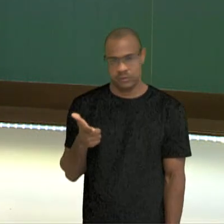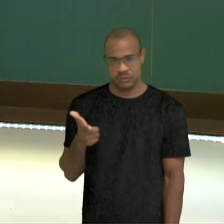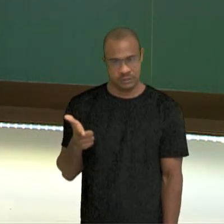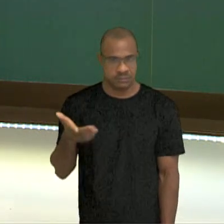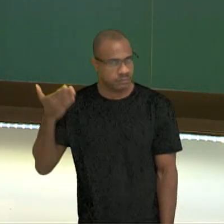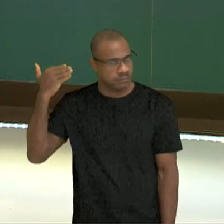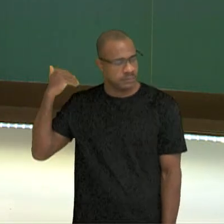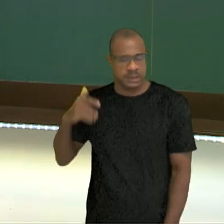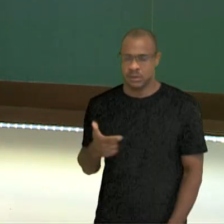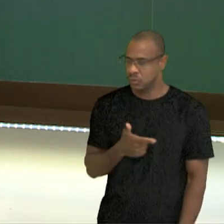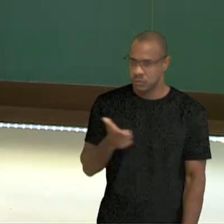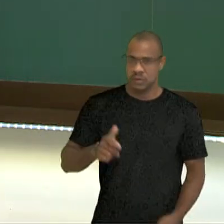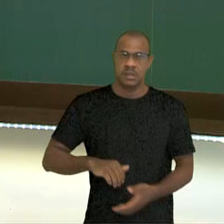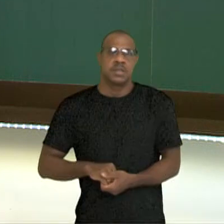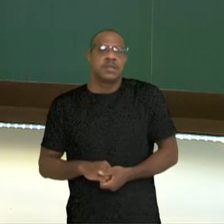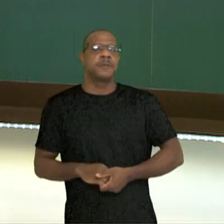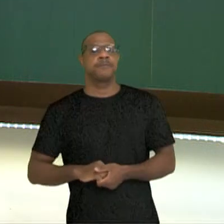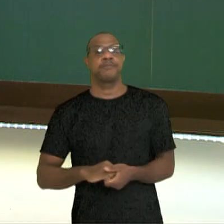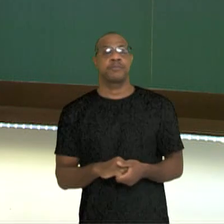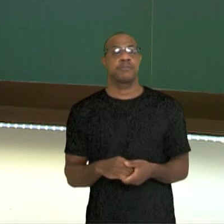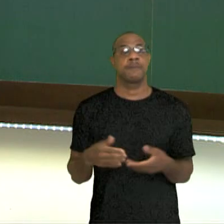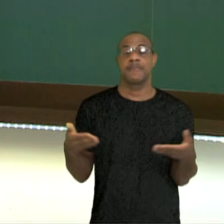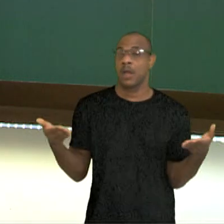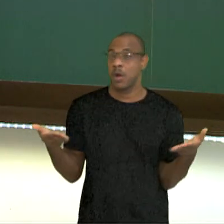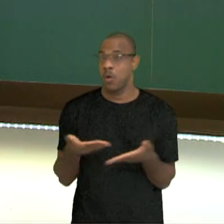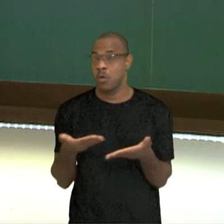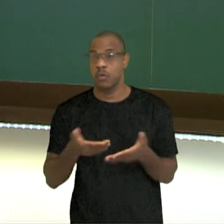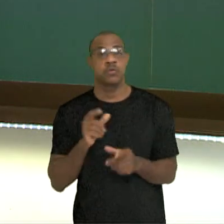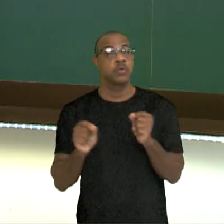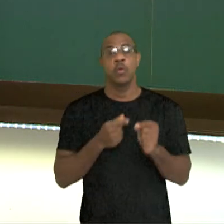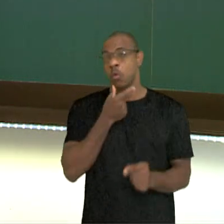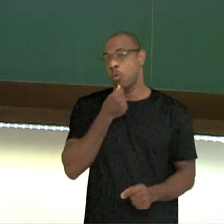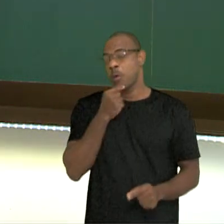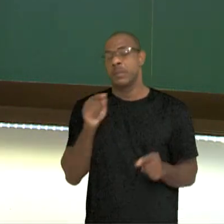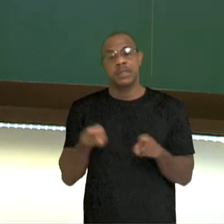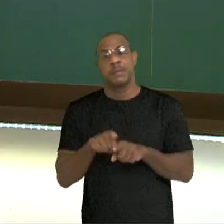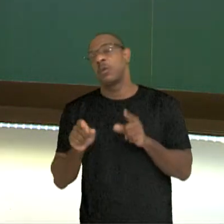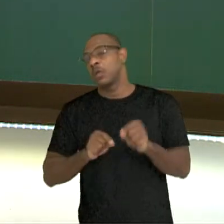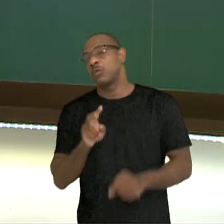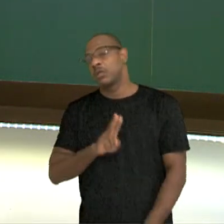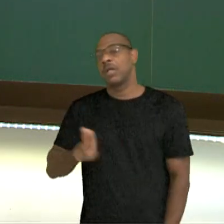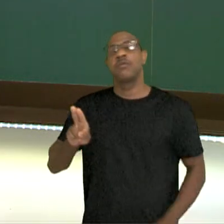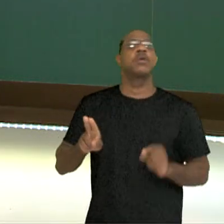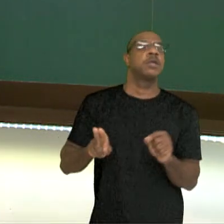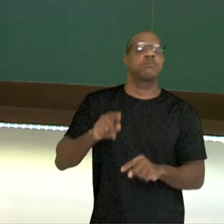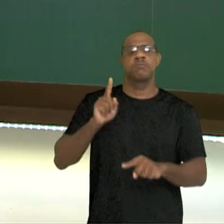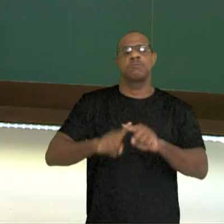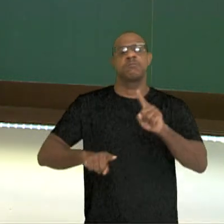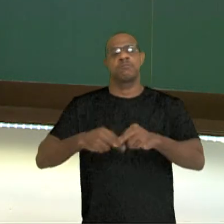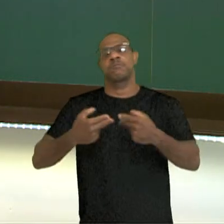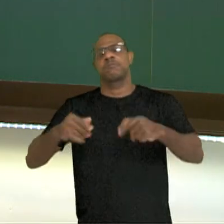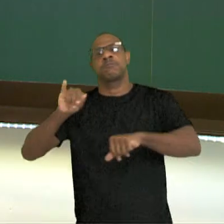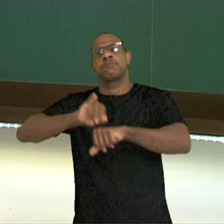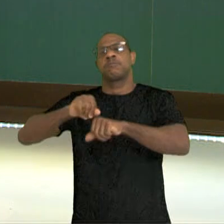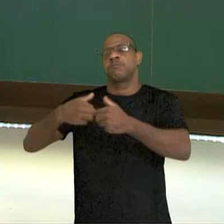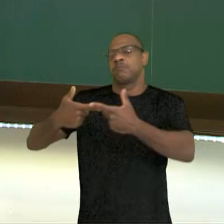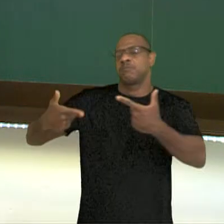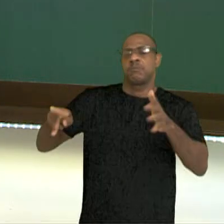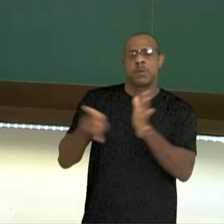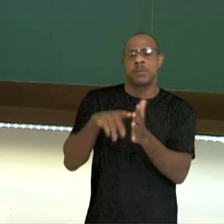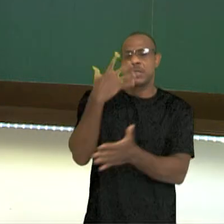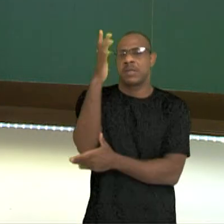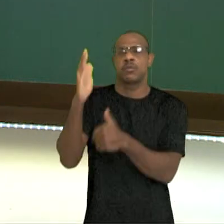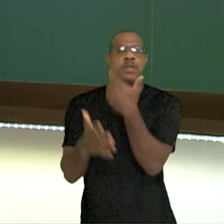Esse código estabelecido entre nós hoje. Também o homem utilizava dos elementos da natureza para